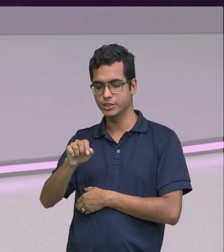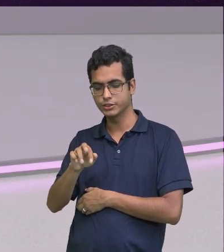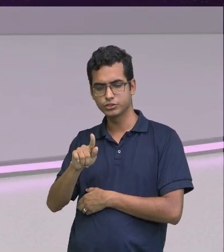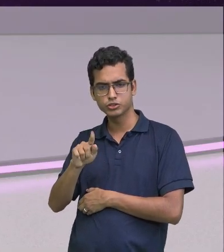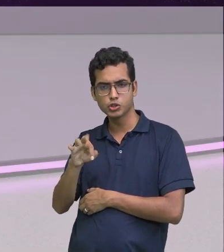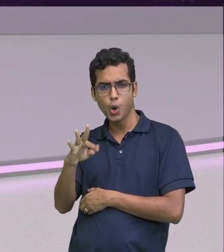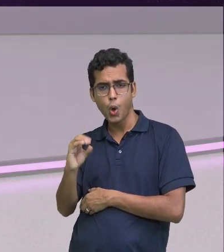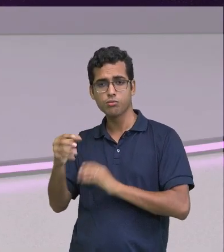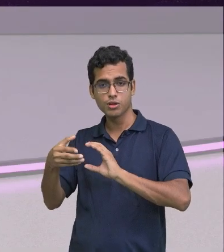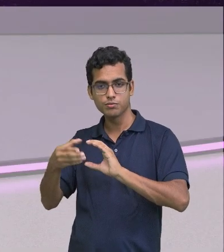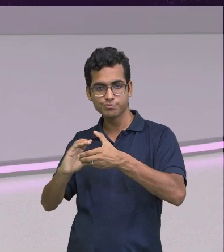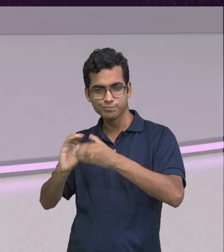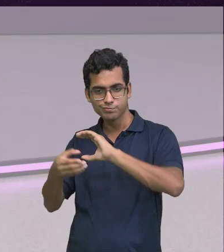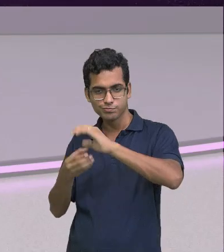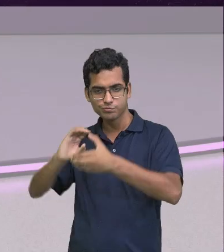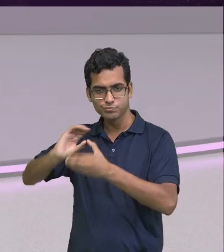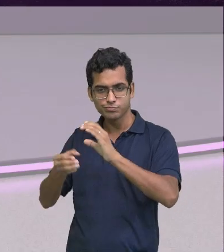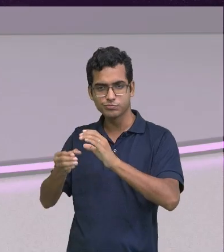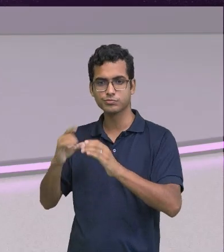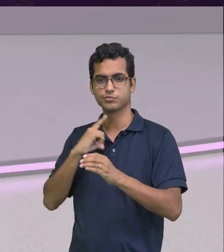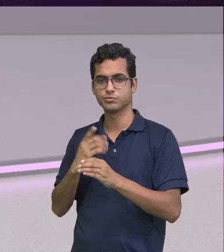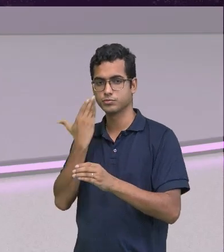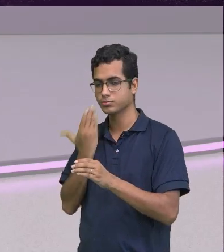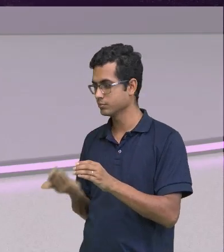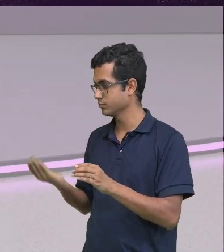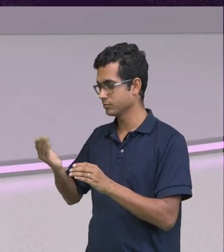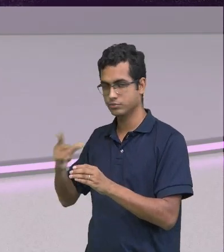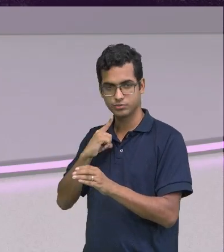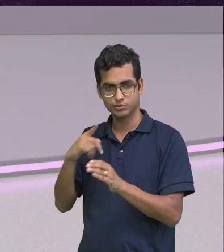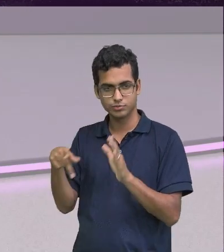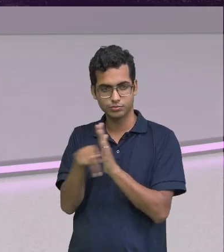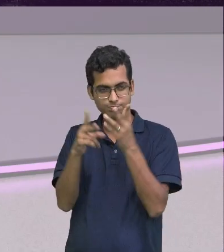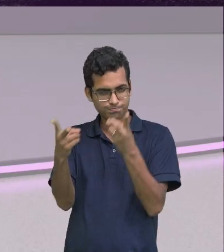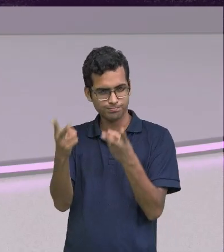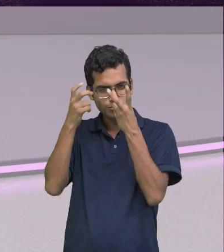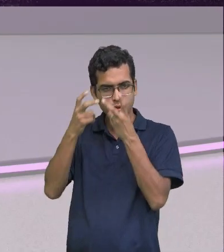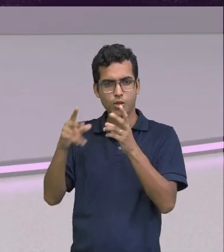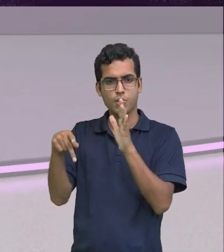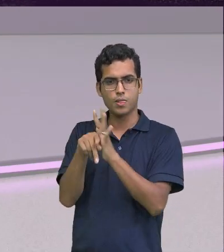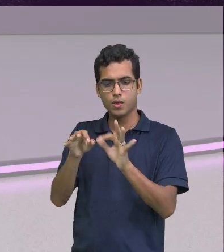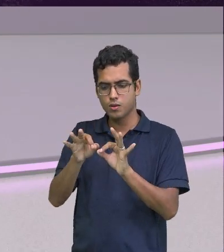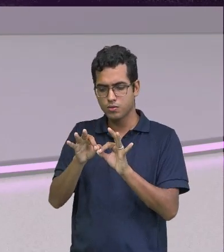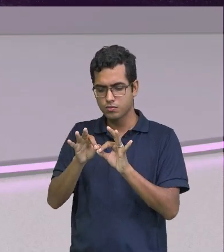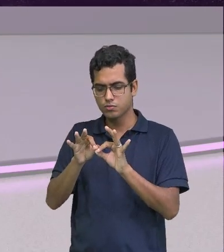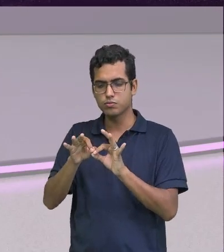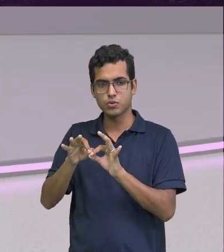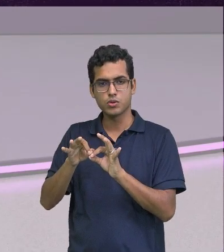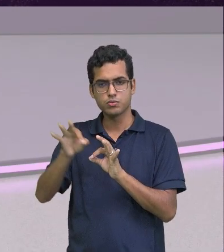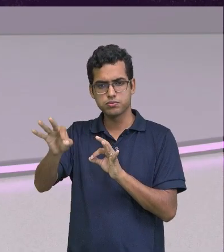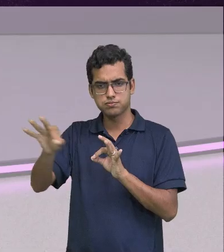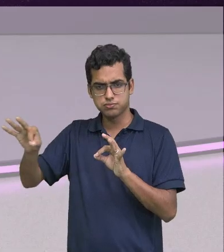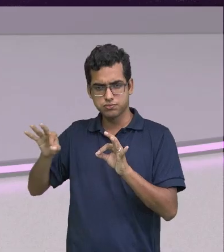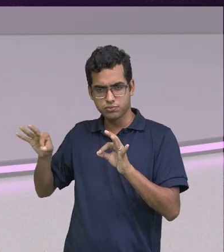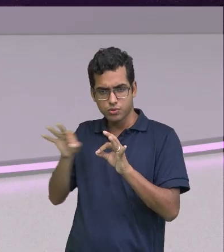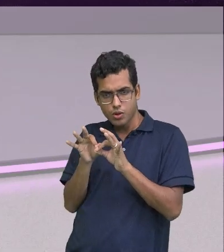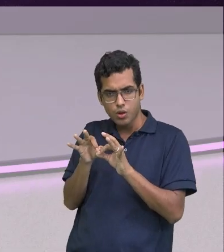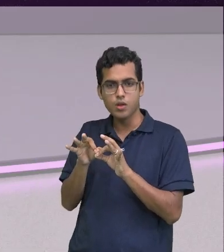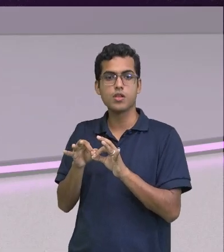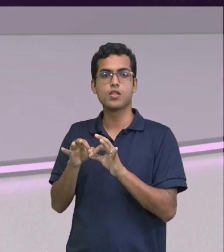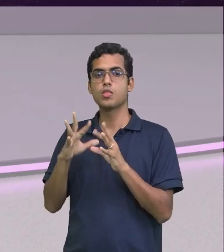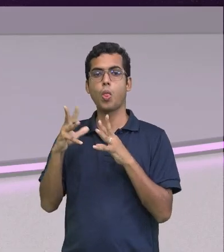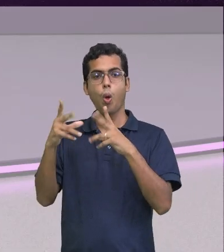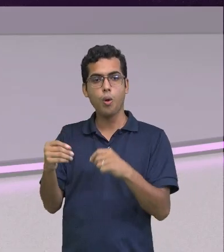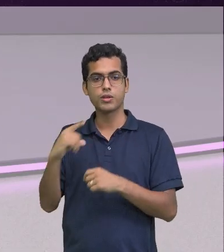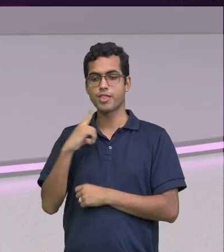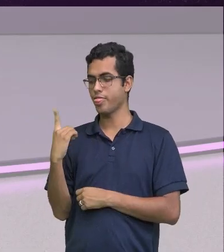percebe? Ali as arestas dele, não é? Todas medem 10 centímetros, mas nós acabamos de ver